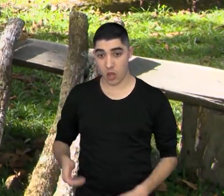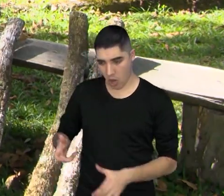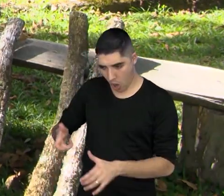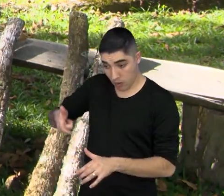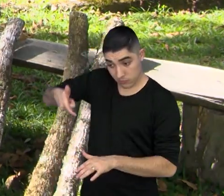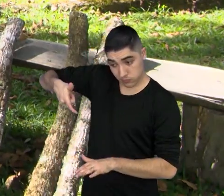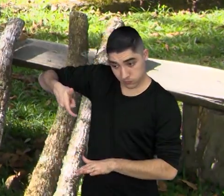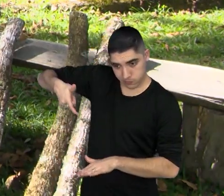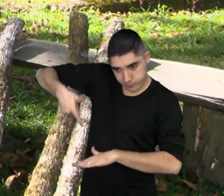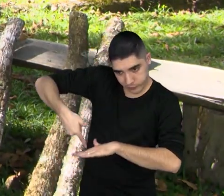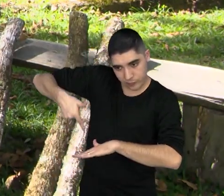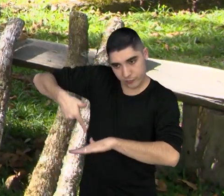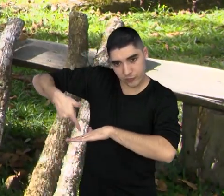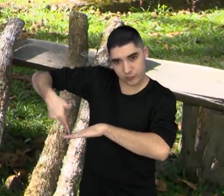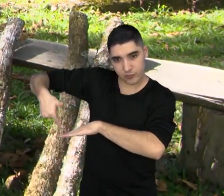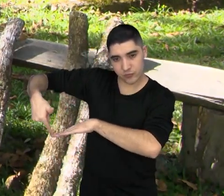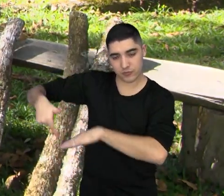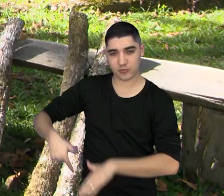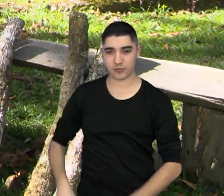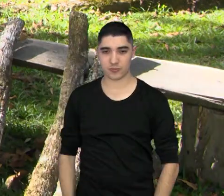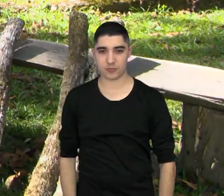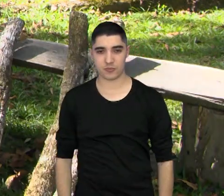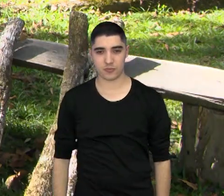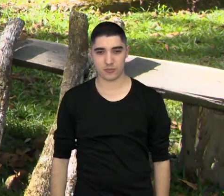Tá. A furadeira bem de pé.